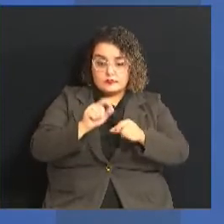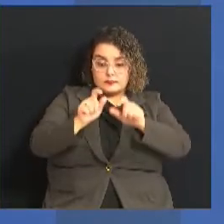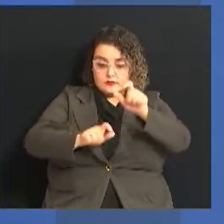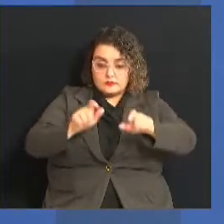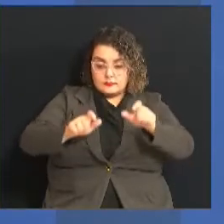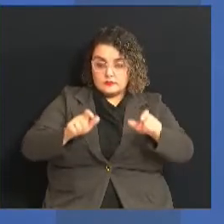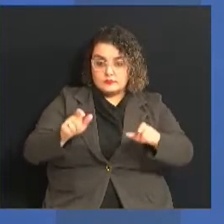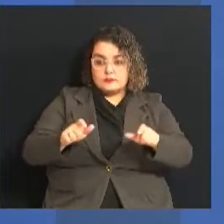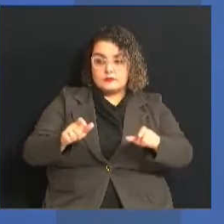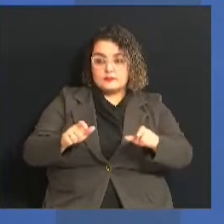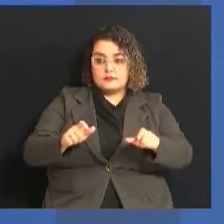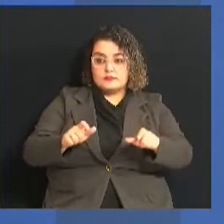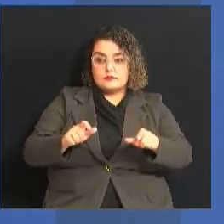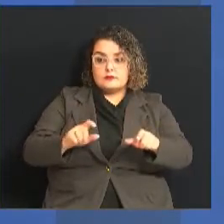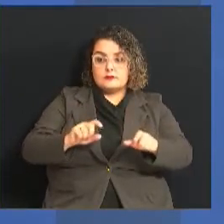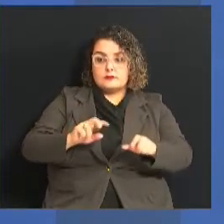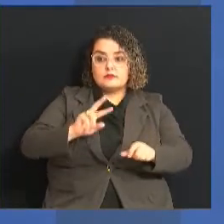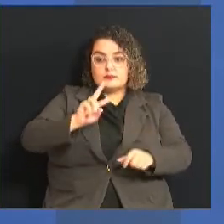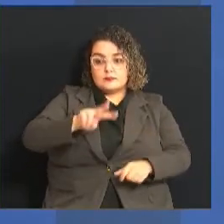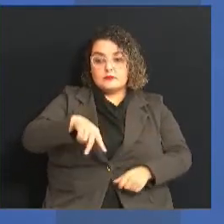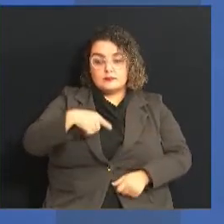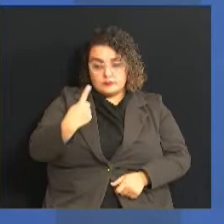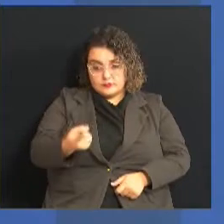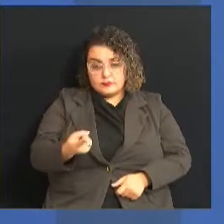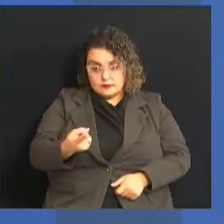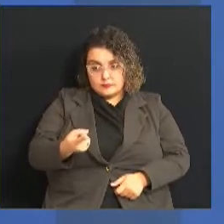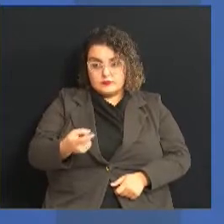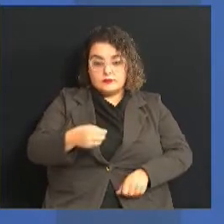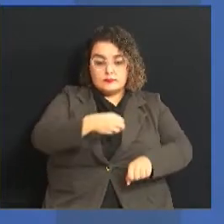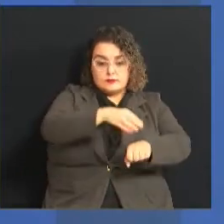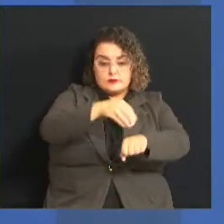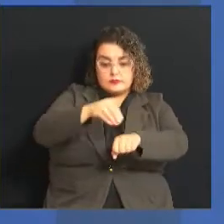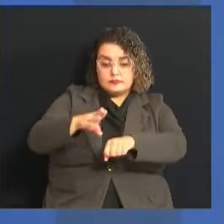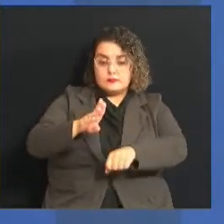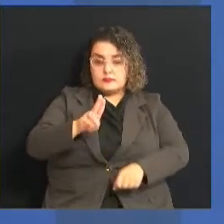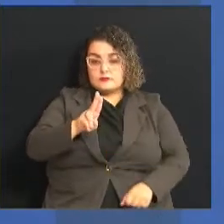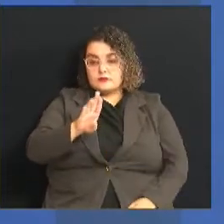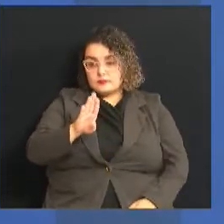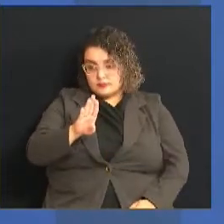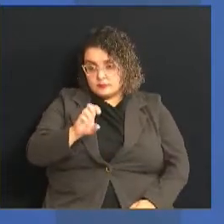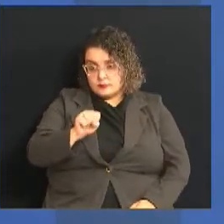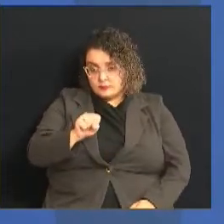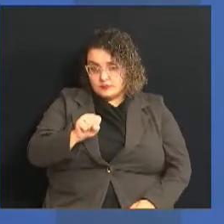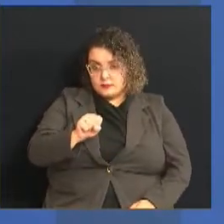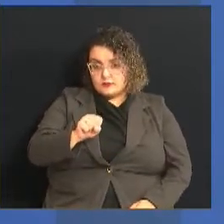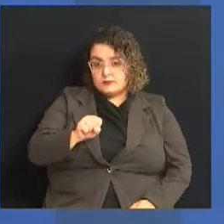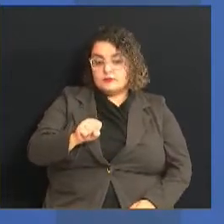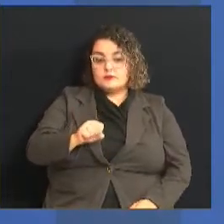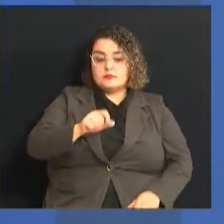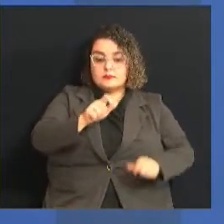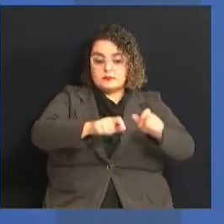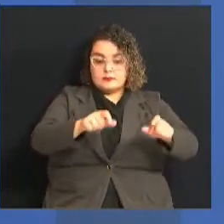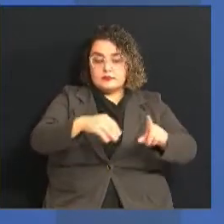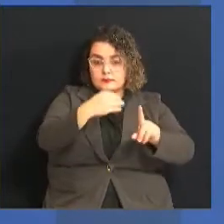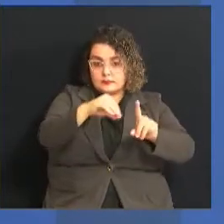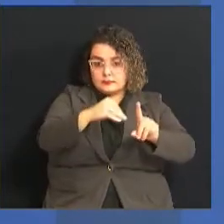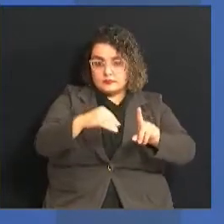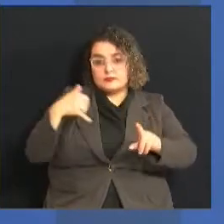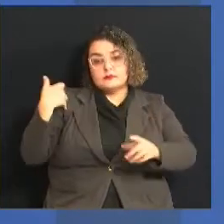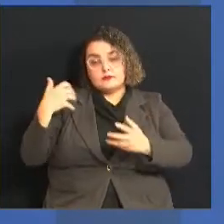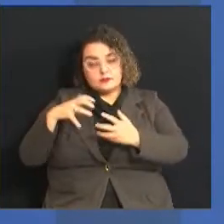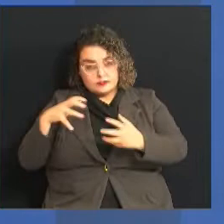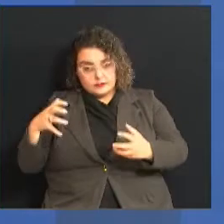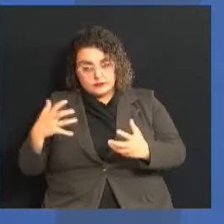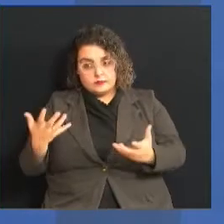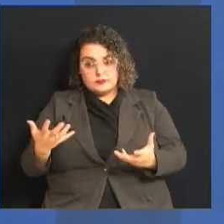ter uma subsequente distribuição pelas unidades básicas de saúde, às pessoas de baixa renda e aos idosos.